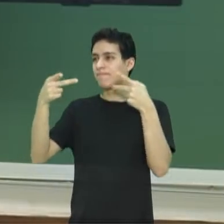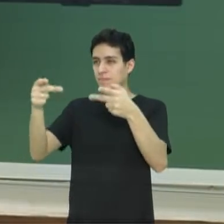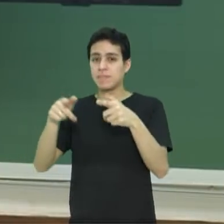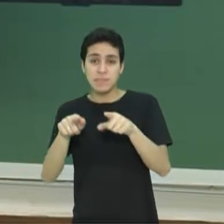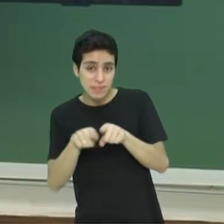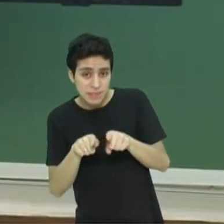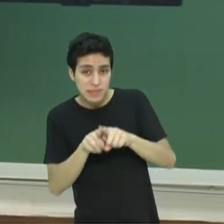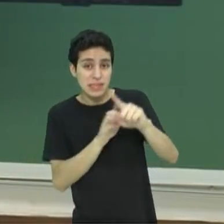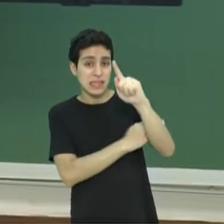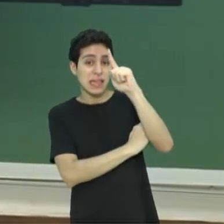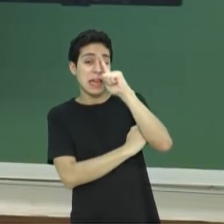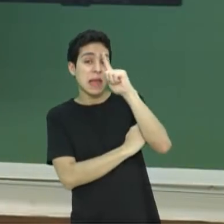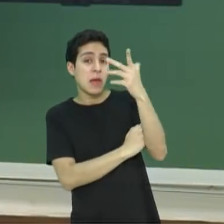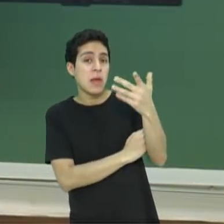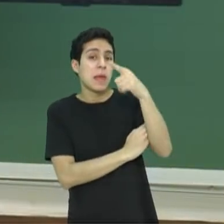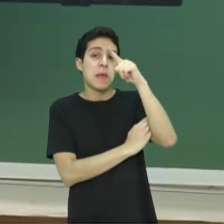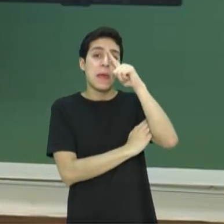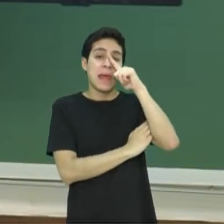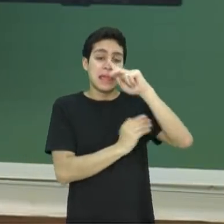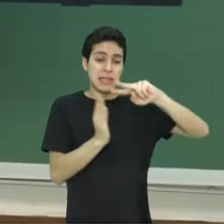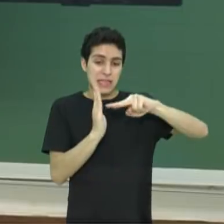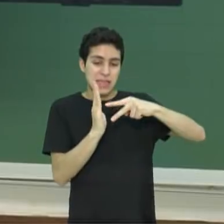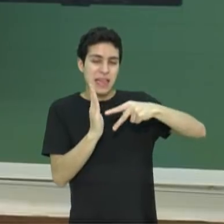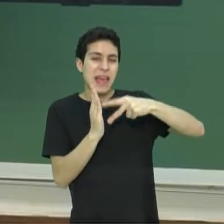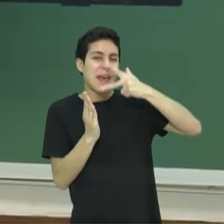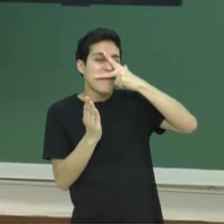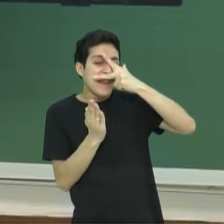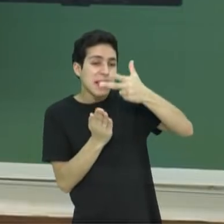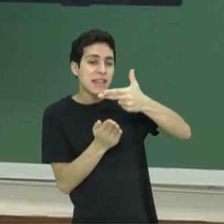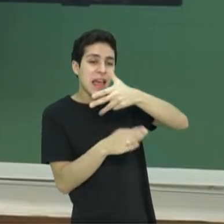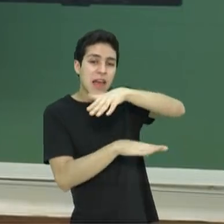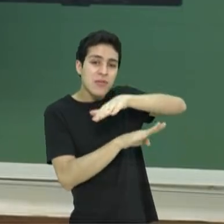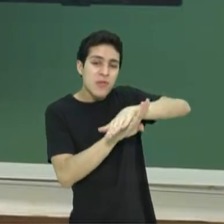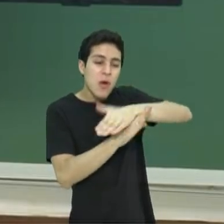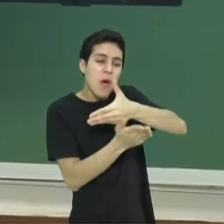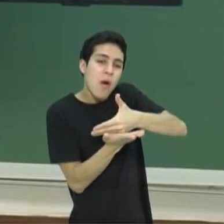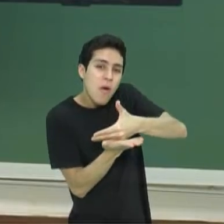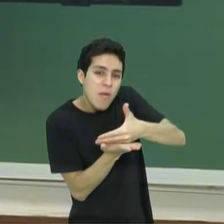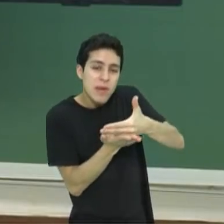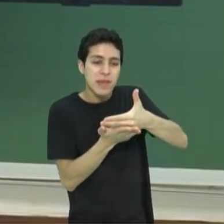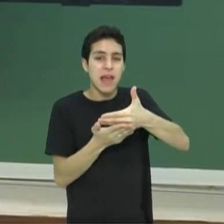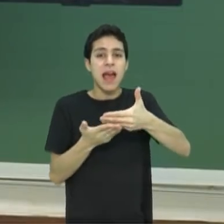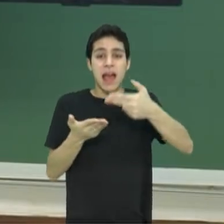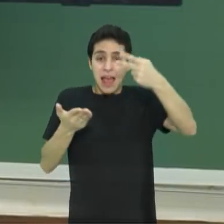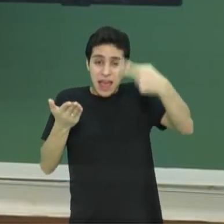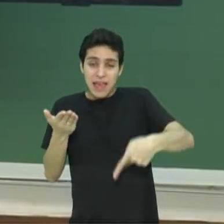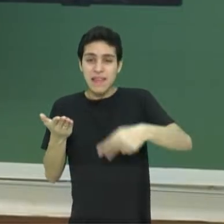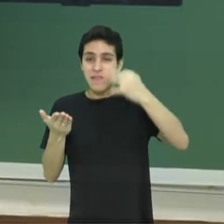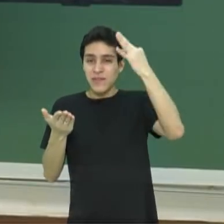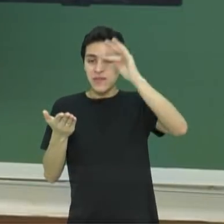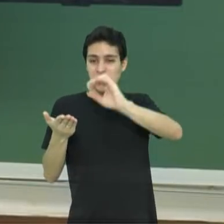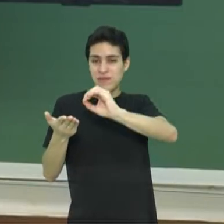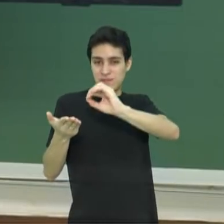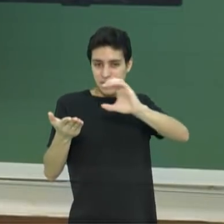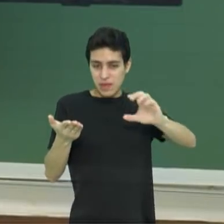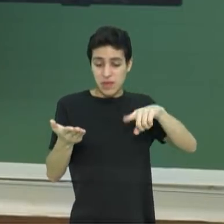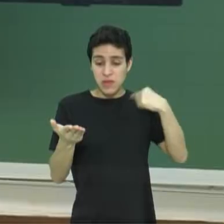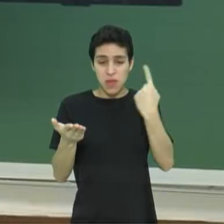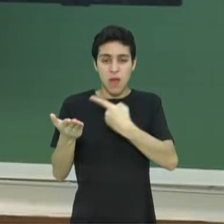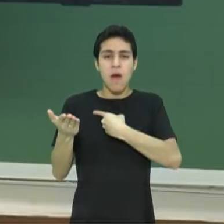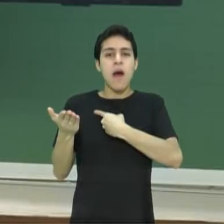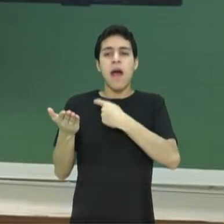né? A Grécia que foi o berço aí da civilização ocidental. A filosofia grega, a gente ainda desenvolve muito do